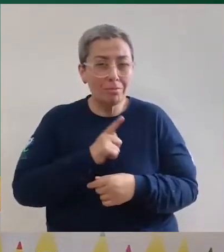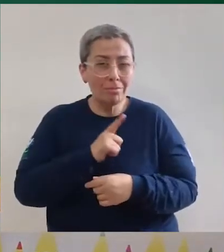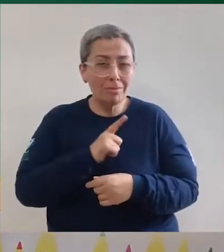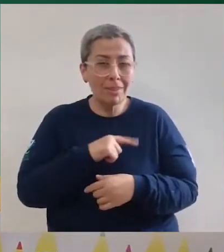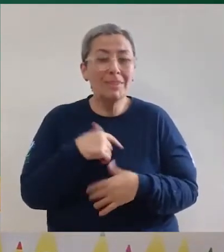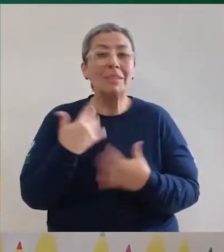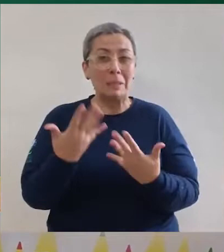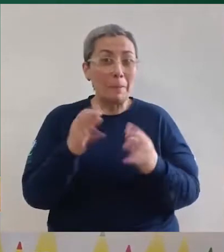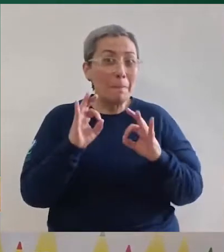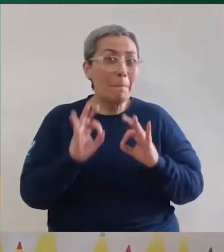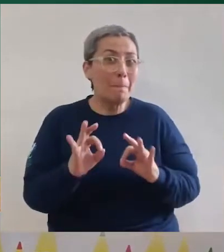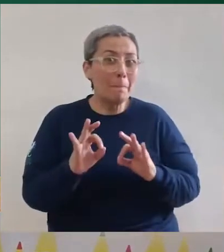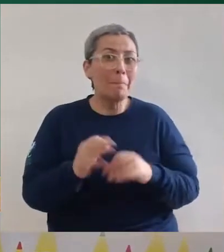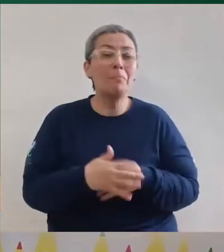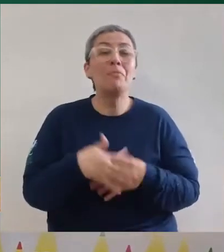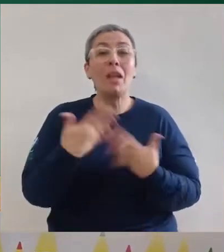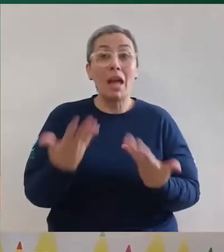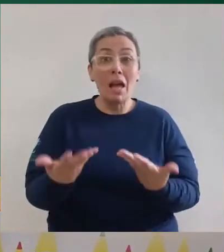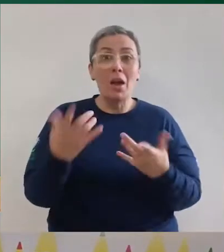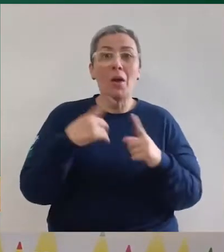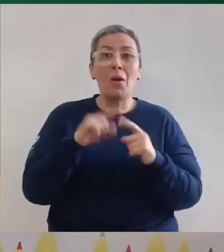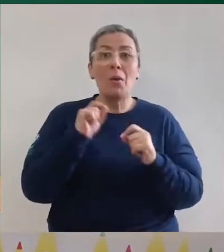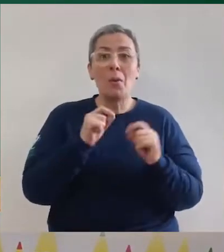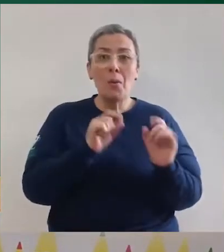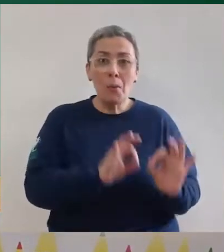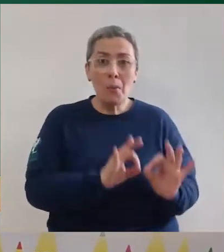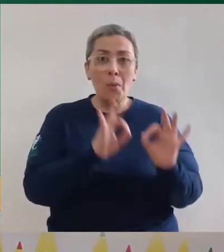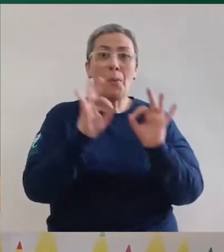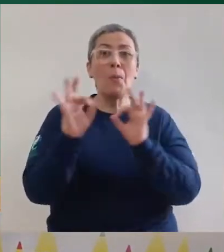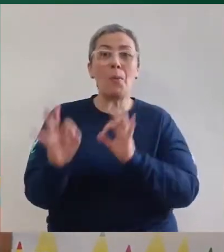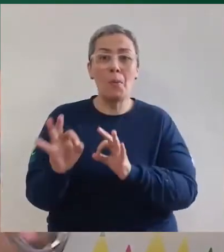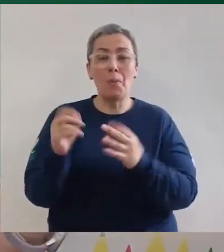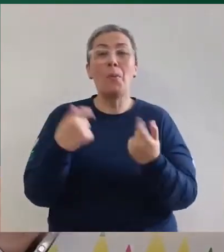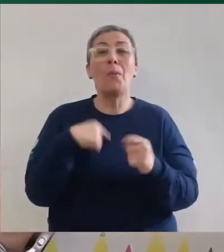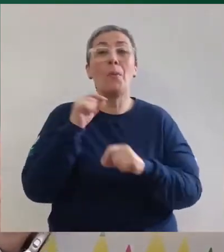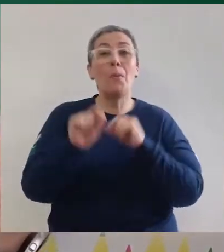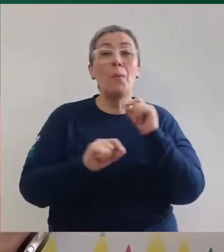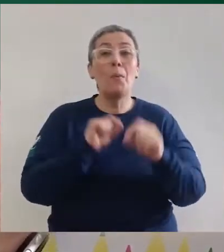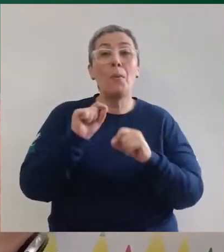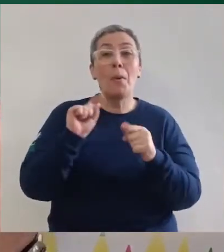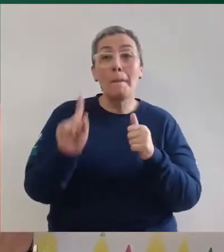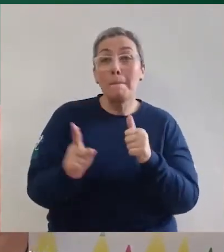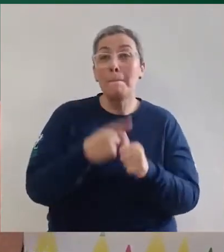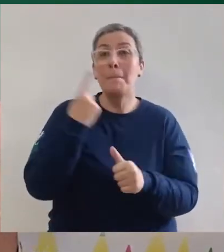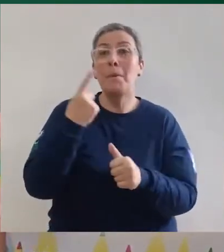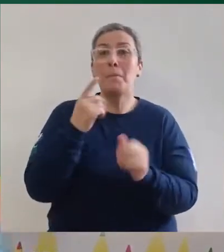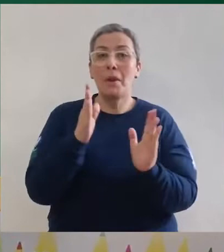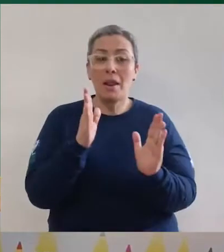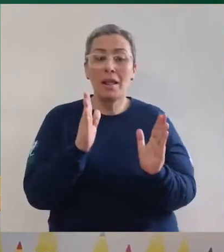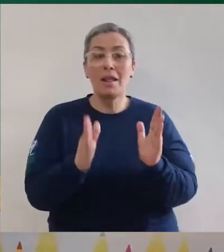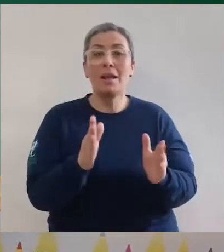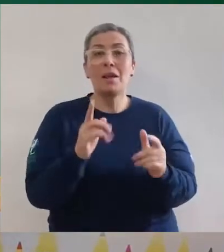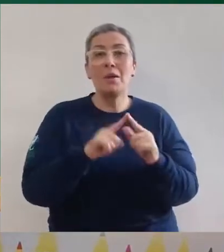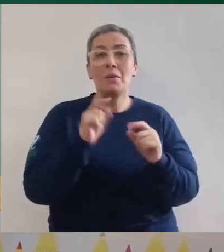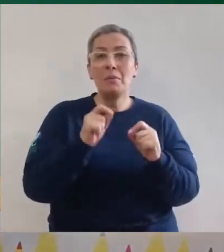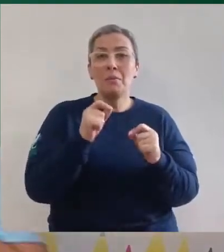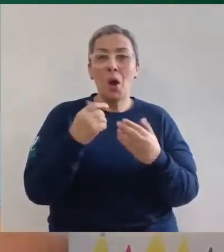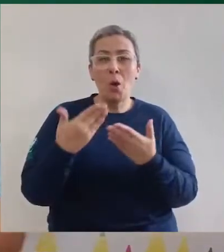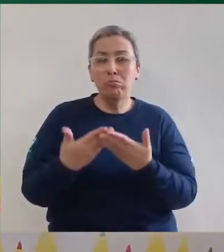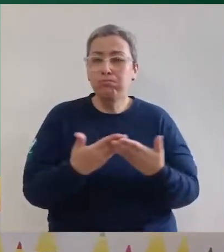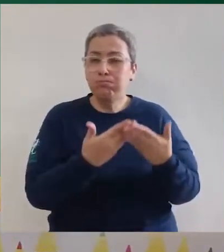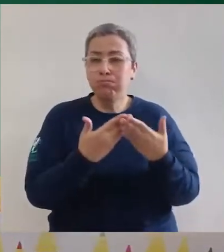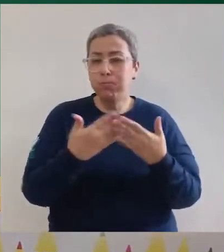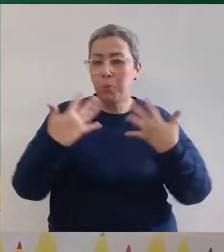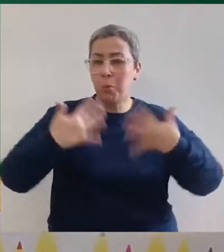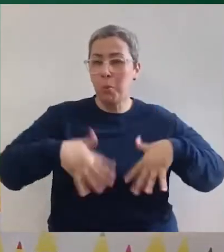curiosos? Mesmo? Então, acompanhem comigo qual é a primeira parte desse super